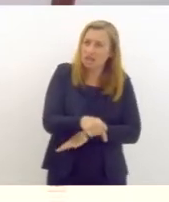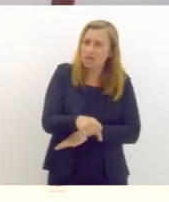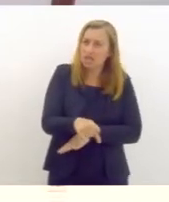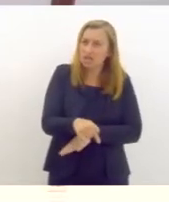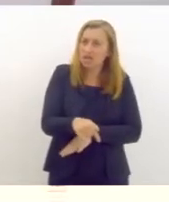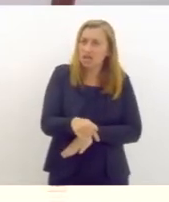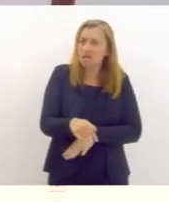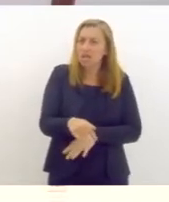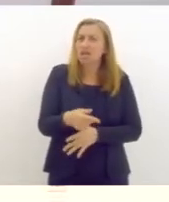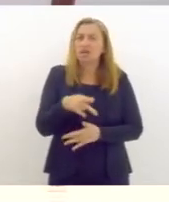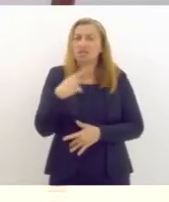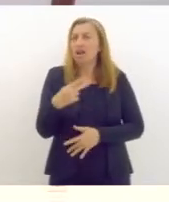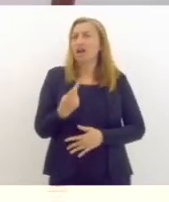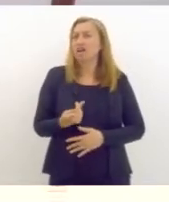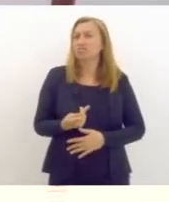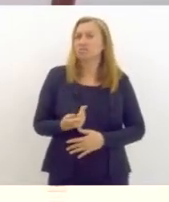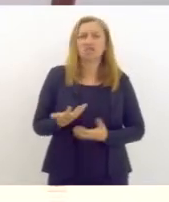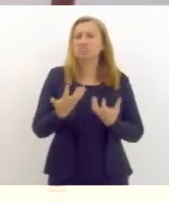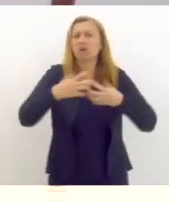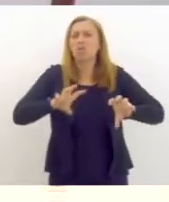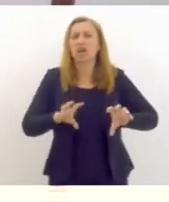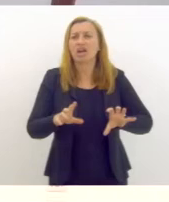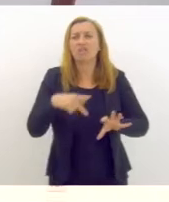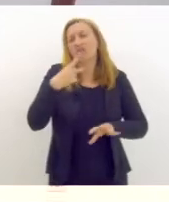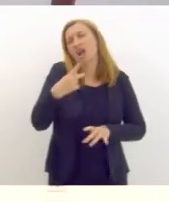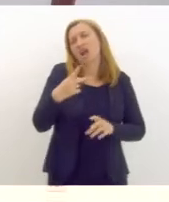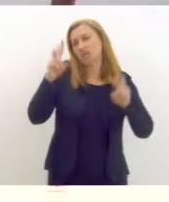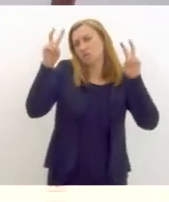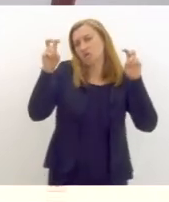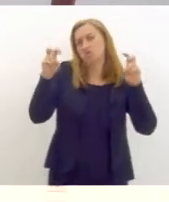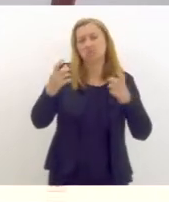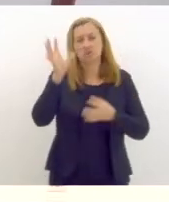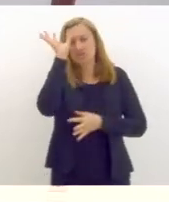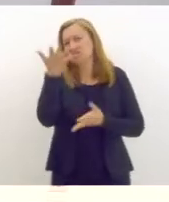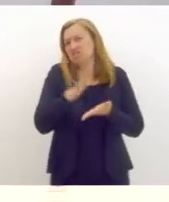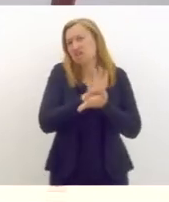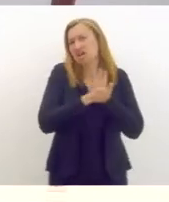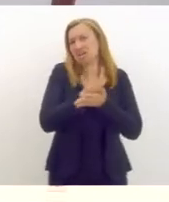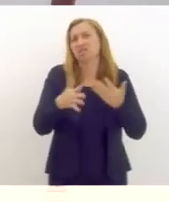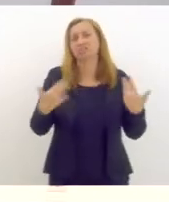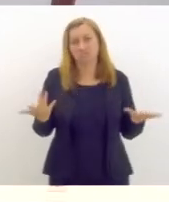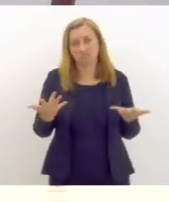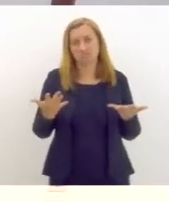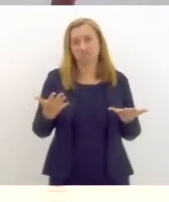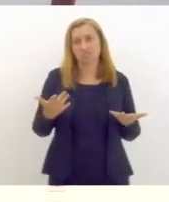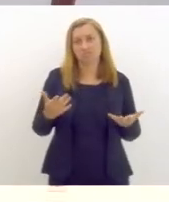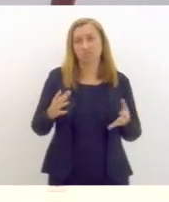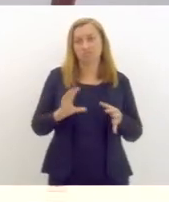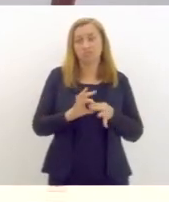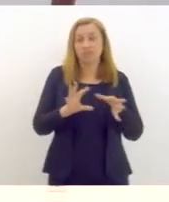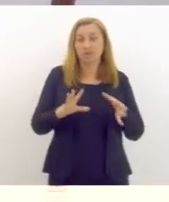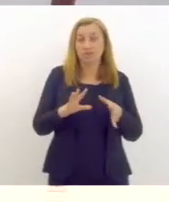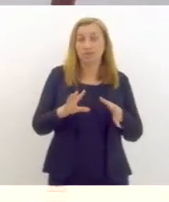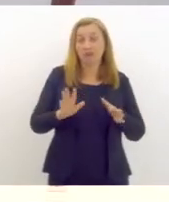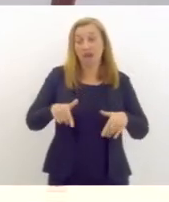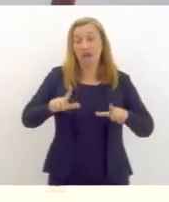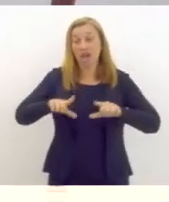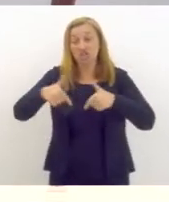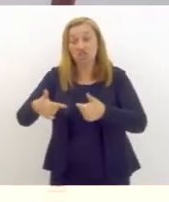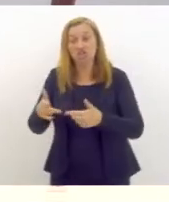dignidade e falar que não quero mais falar do assunto não vou resolver Porque aí também nos permite tomar outro caminho